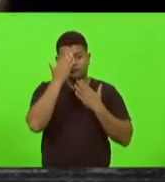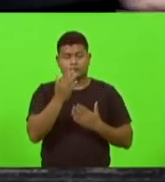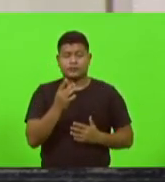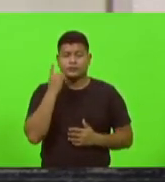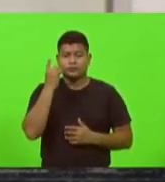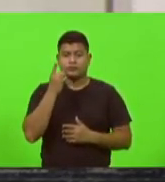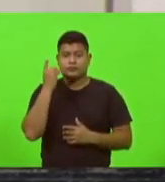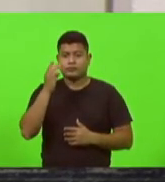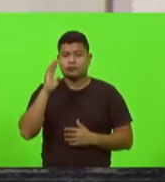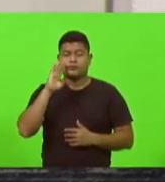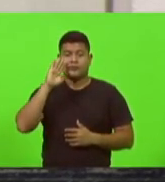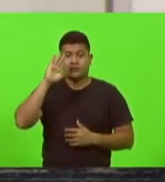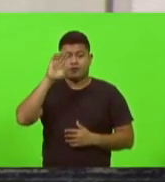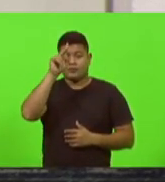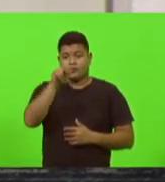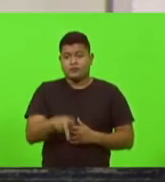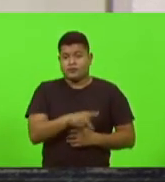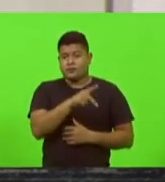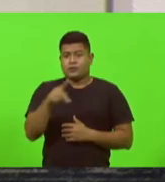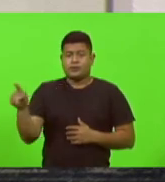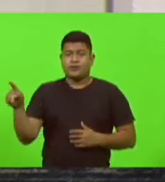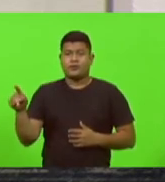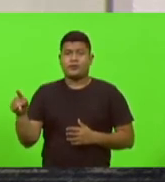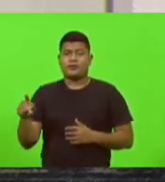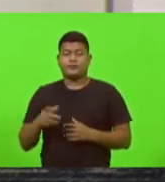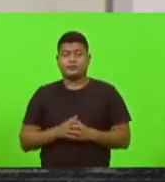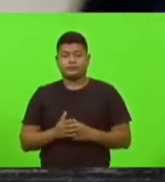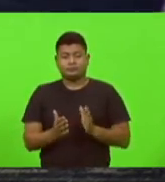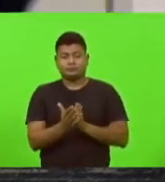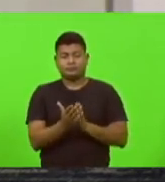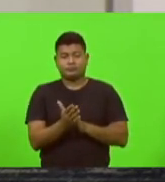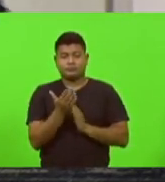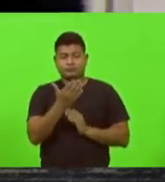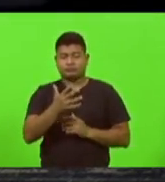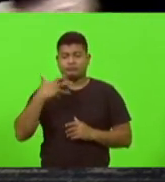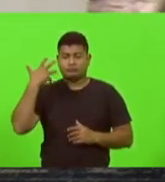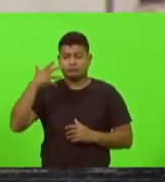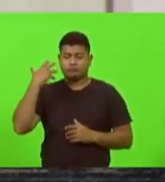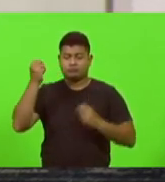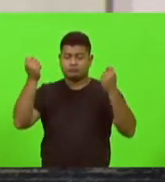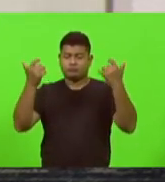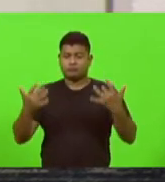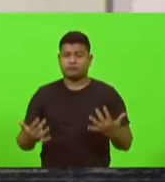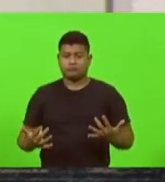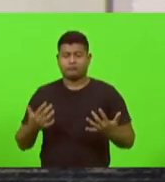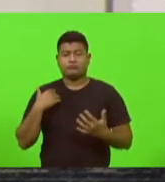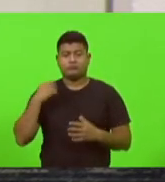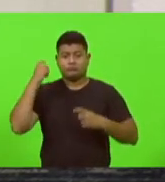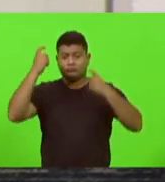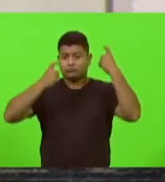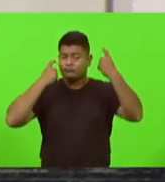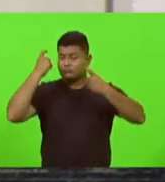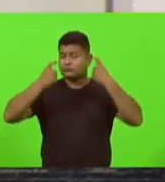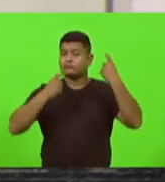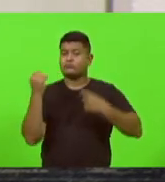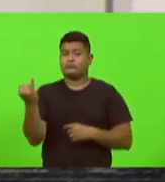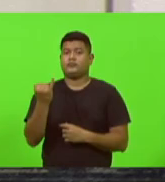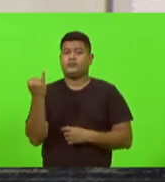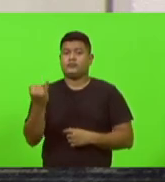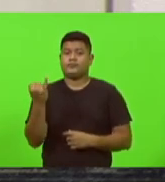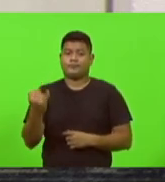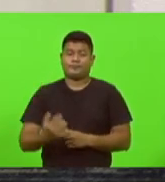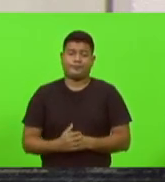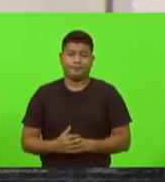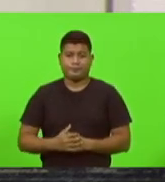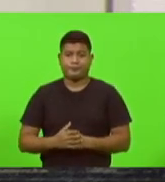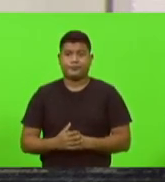Baldiceira. Parabéns pelas palavras e a preocupação muito pertinente. Eu queria